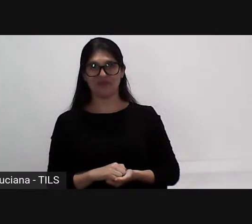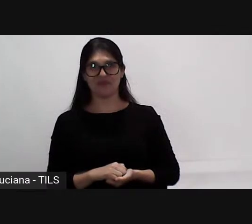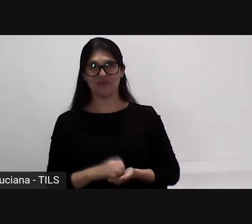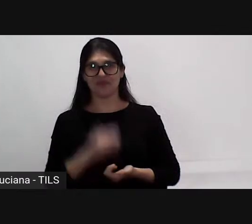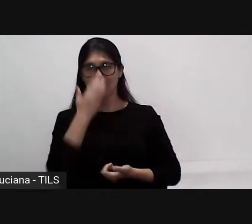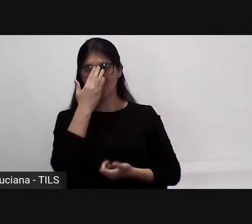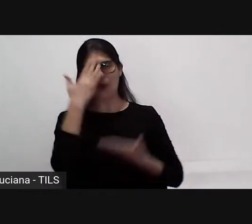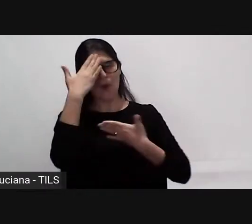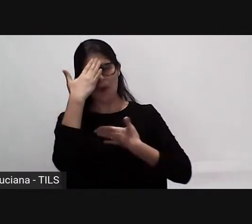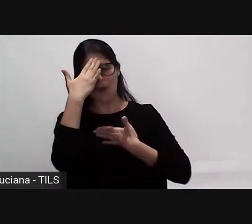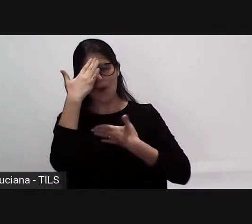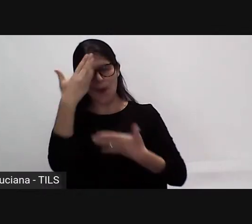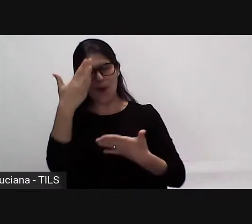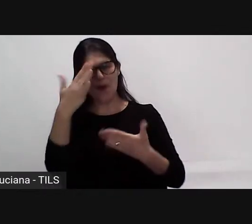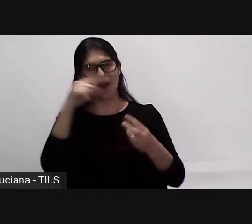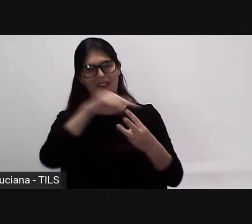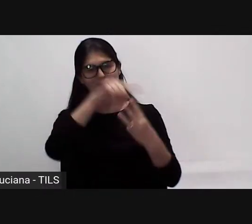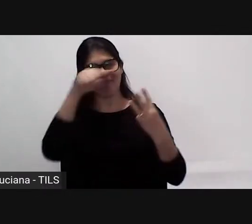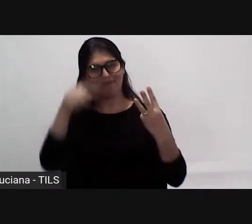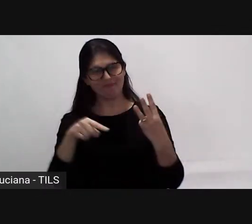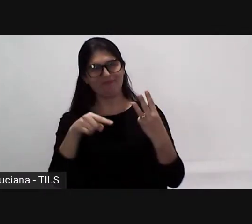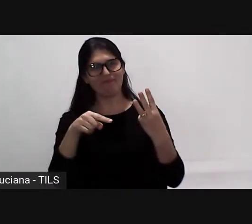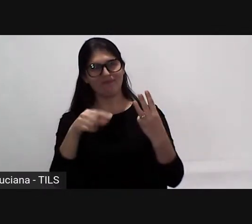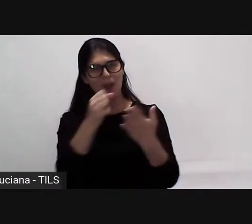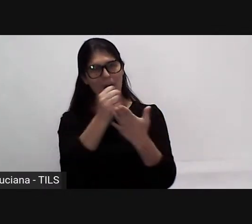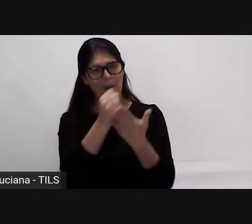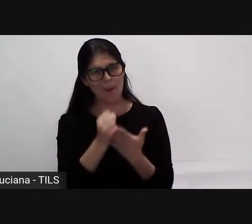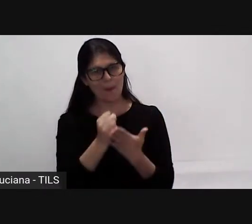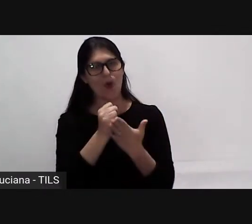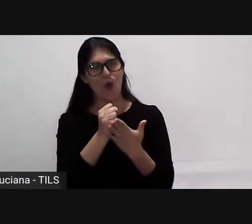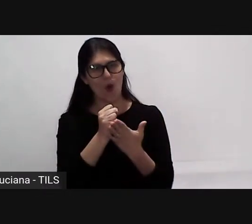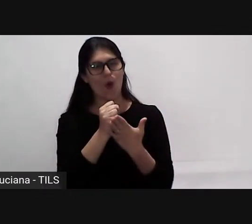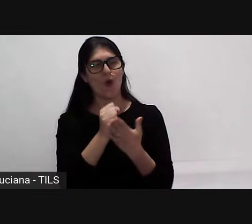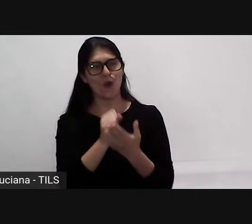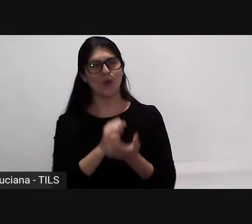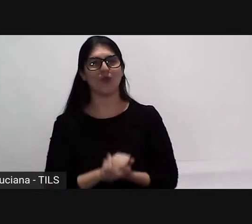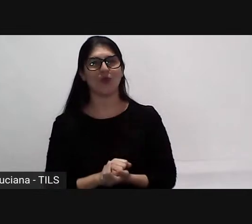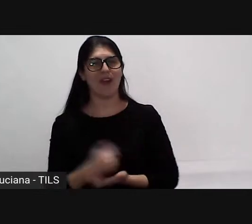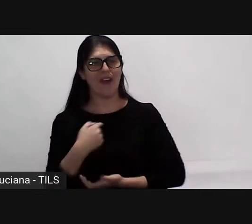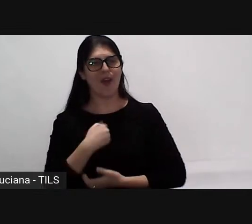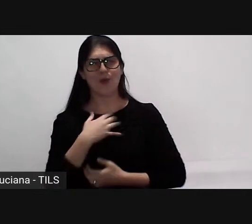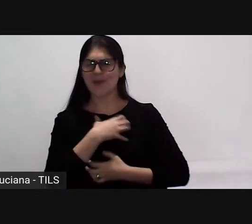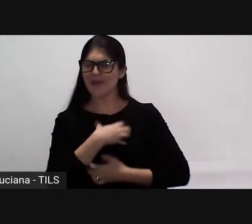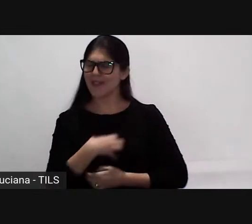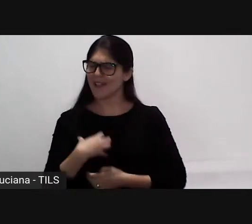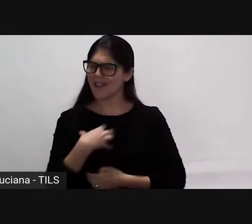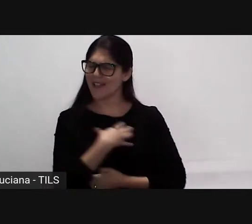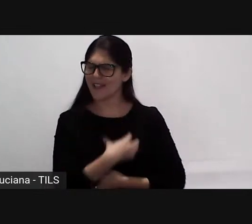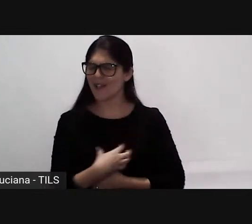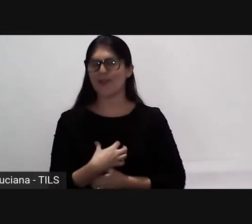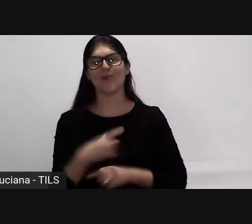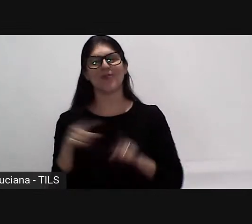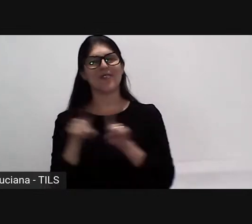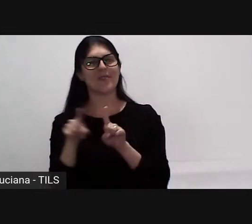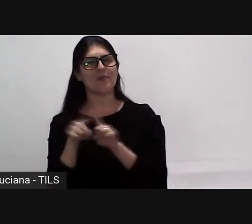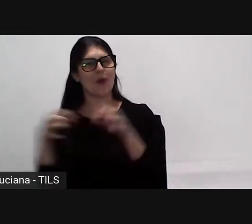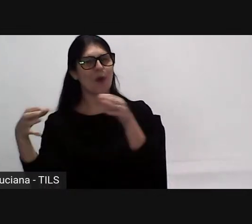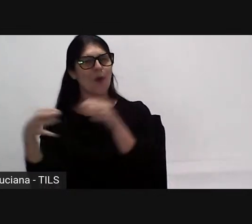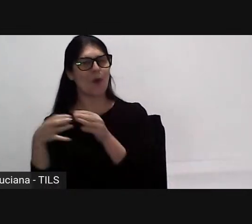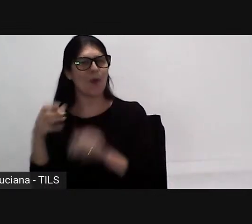Muito obrigada pela contribuição, Robson, Mariana, Emanuela. Eu me sinto como também estudante desse